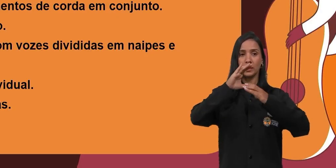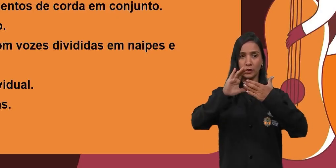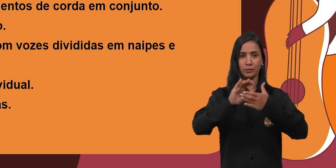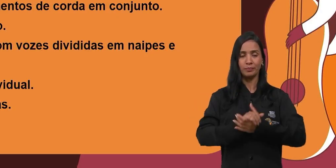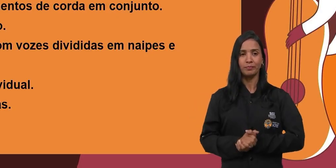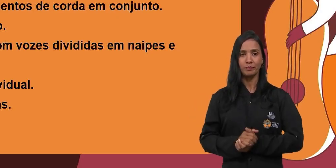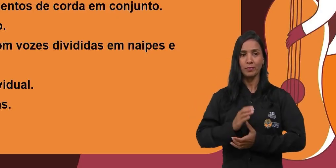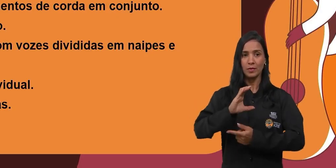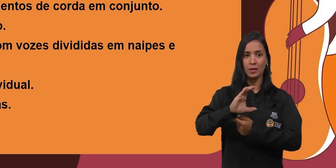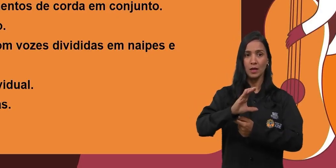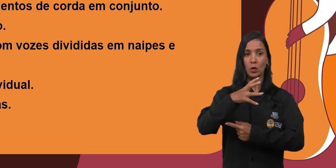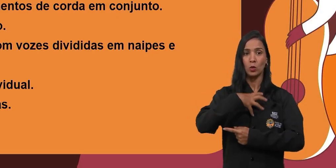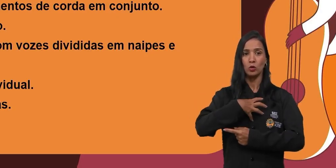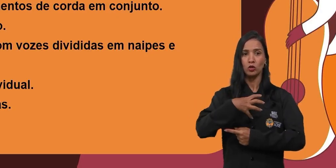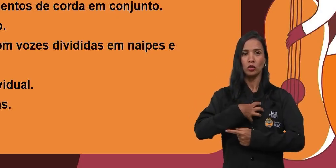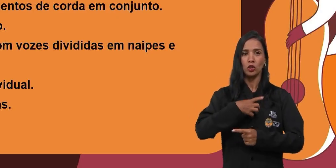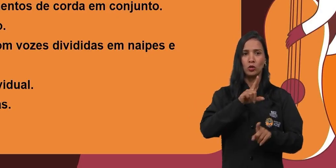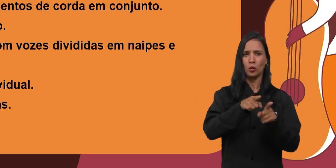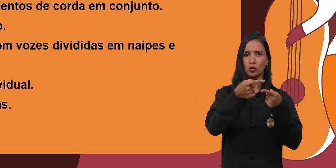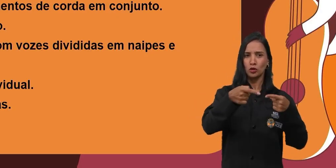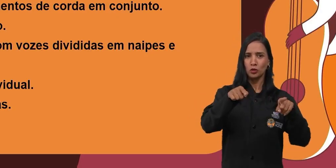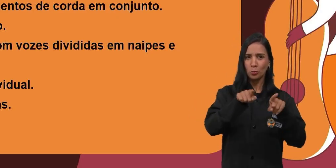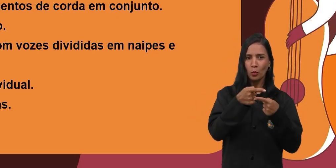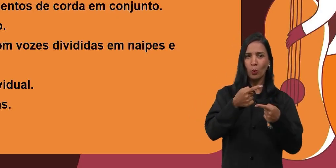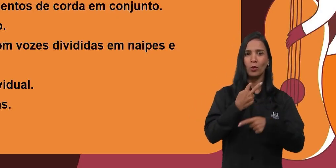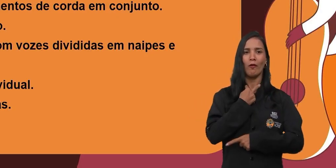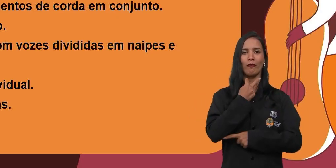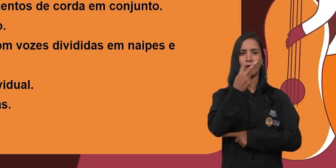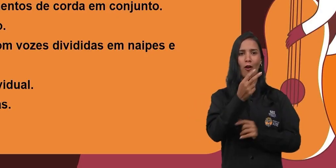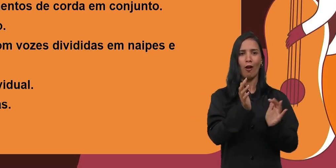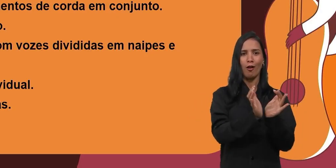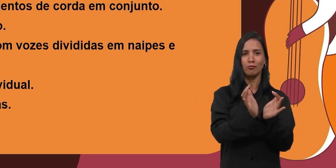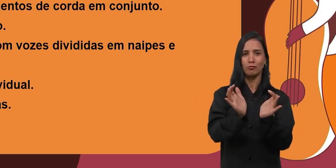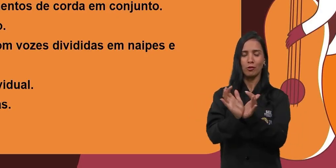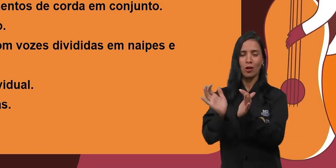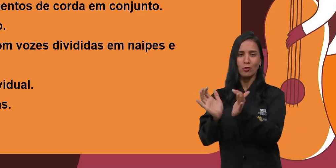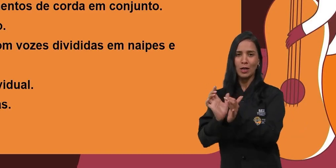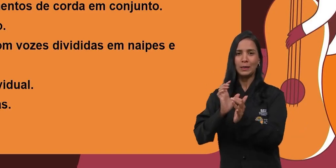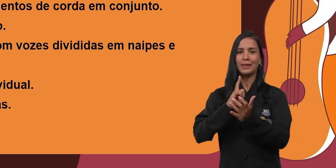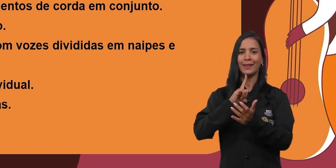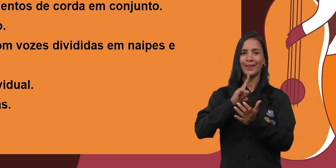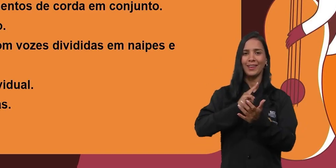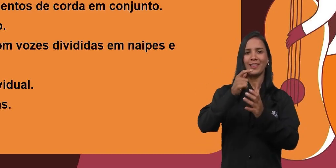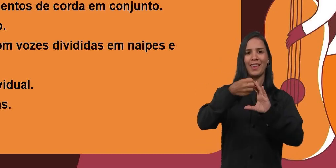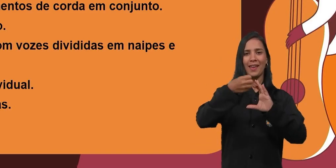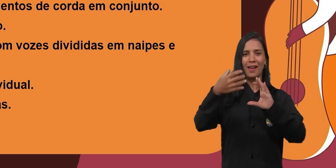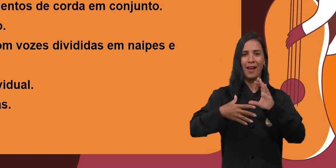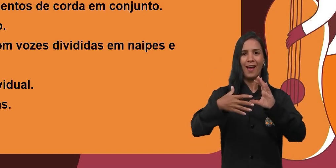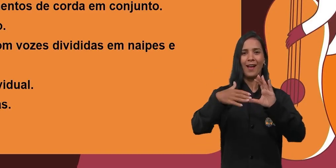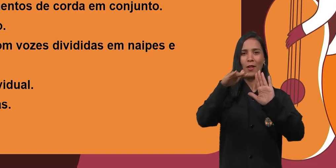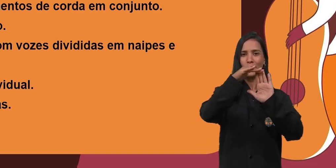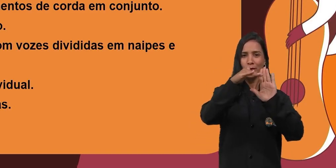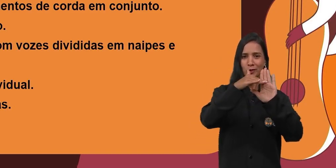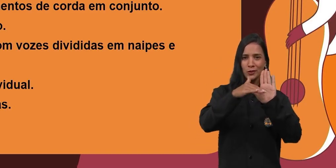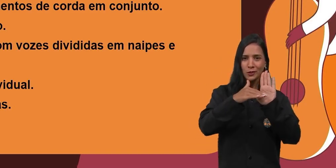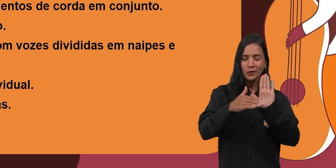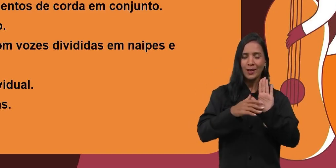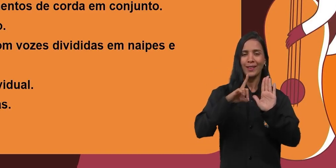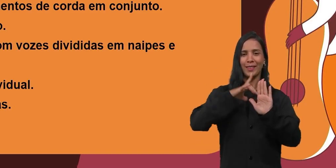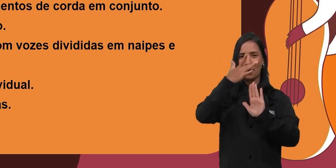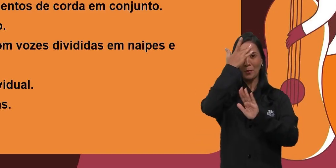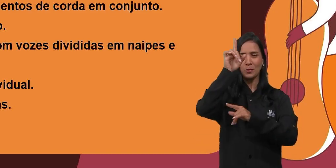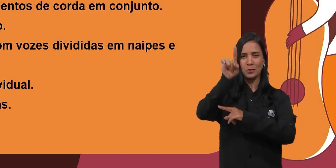de música vocal em grupo com vozes divididas em naipes e conduzidas por um regente. Letra D, uma